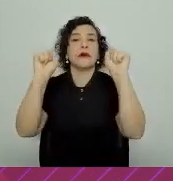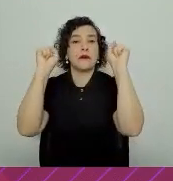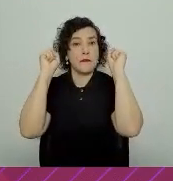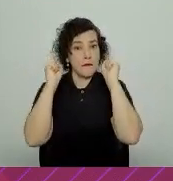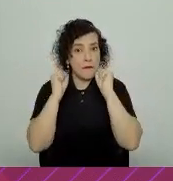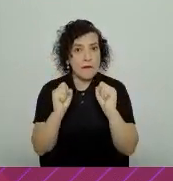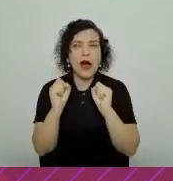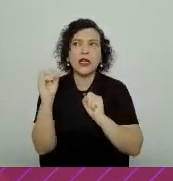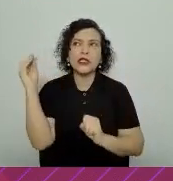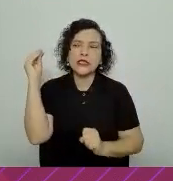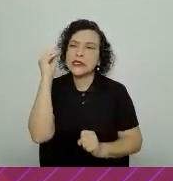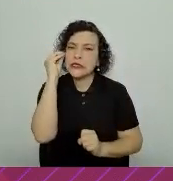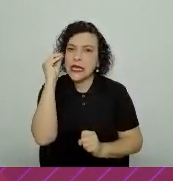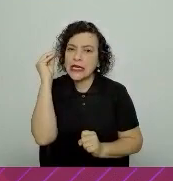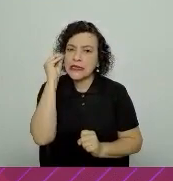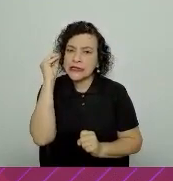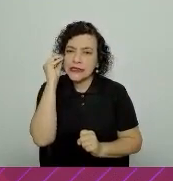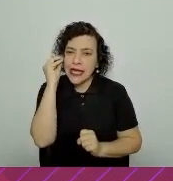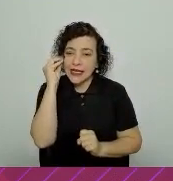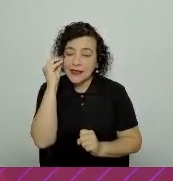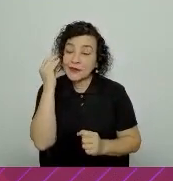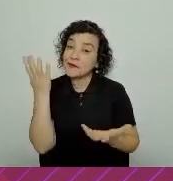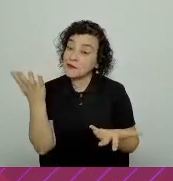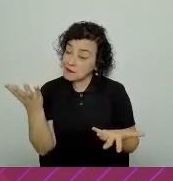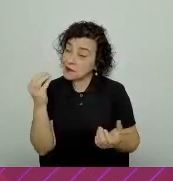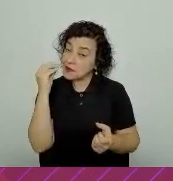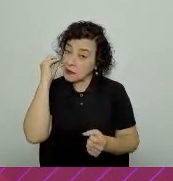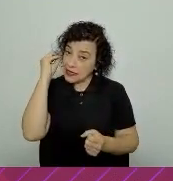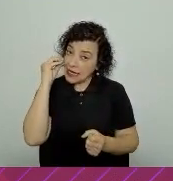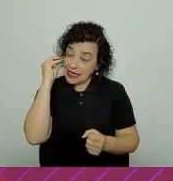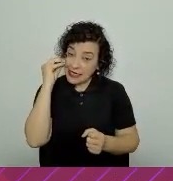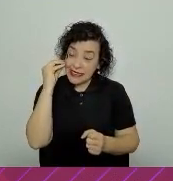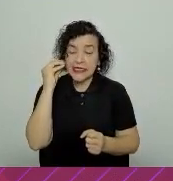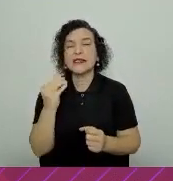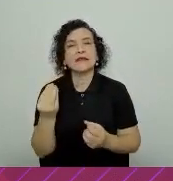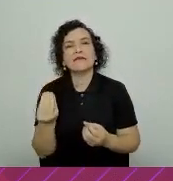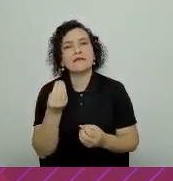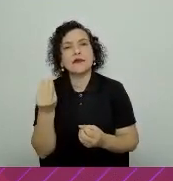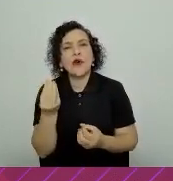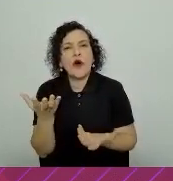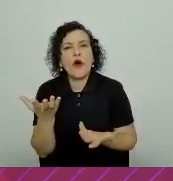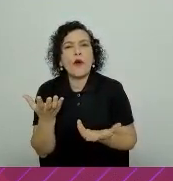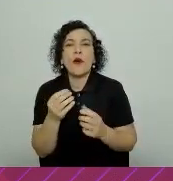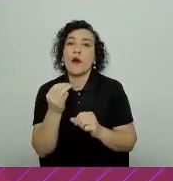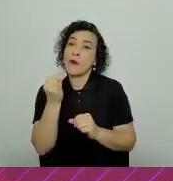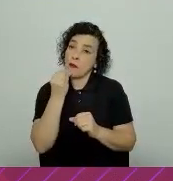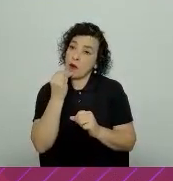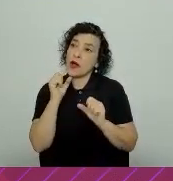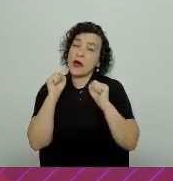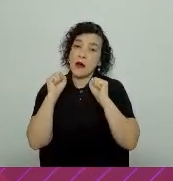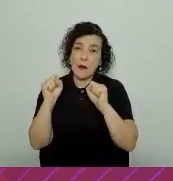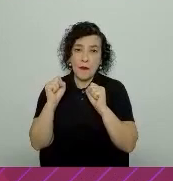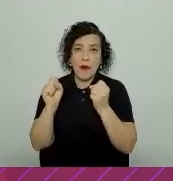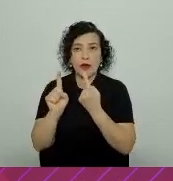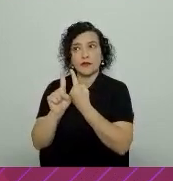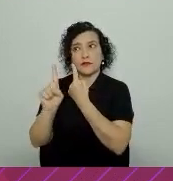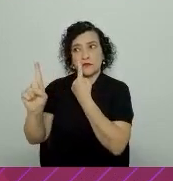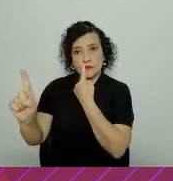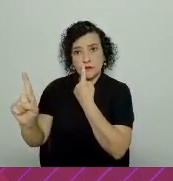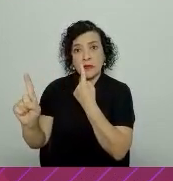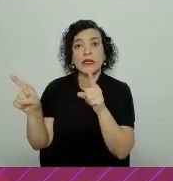experimentados Olha a gente aqui experiências de forma sincrona e persistente